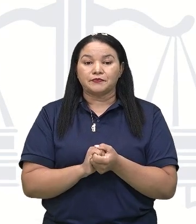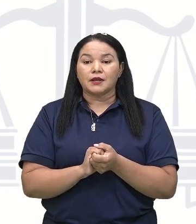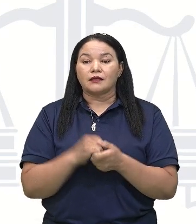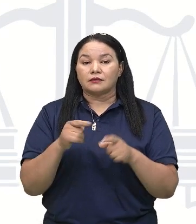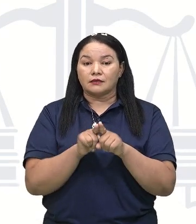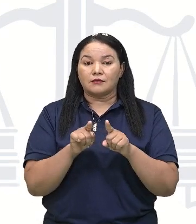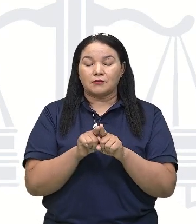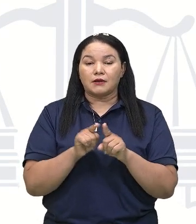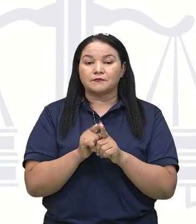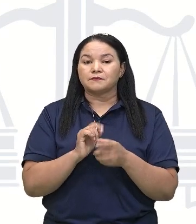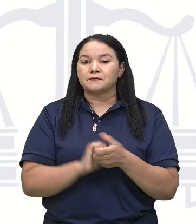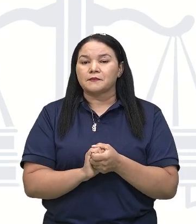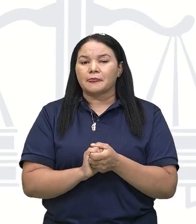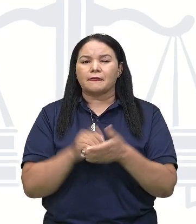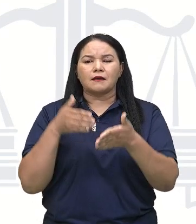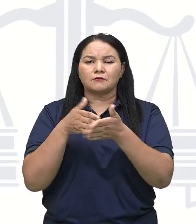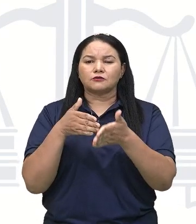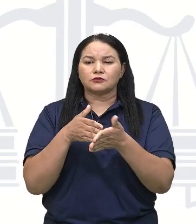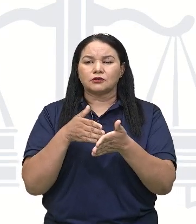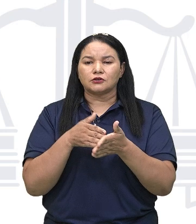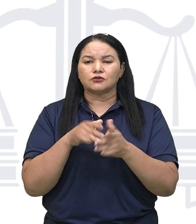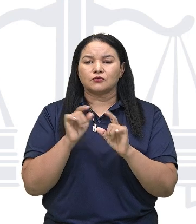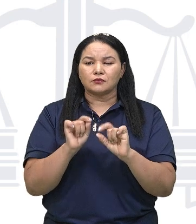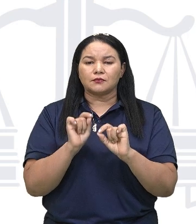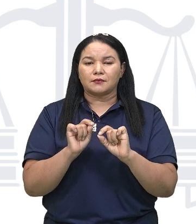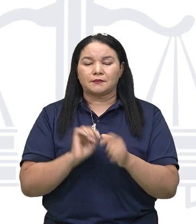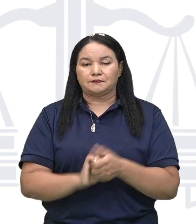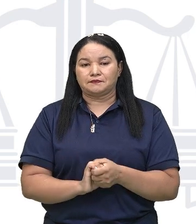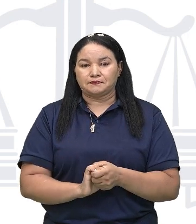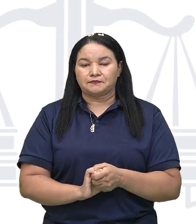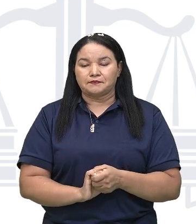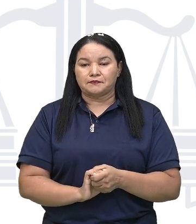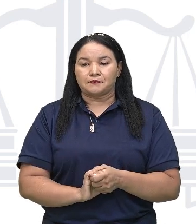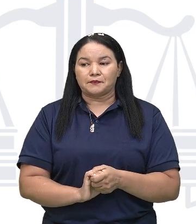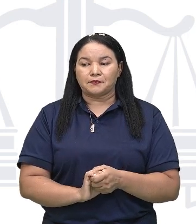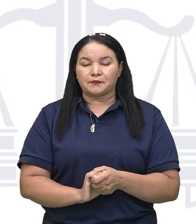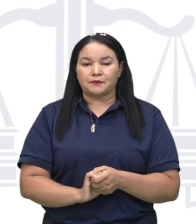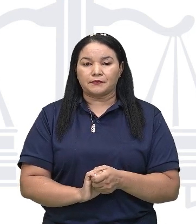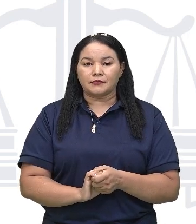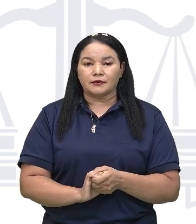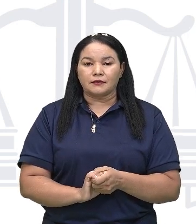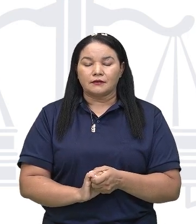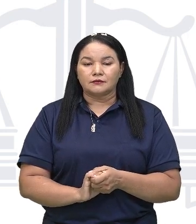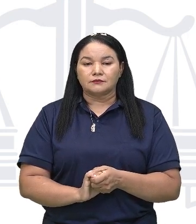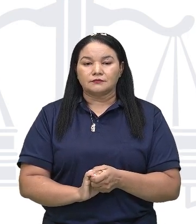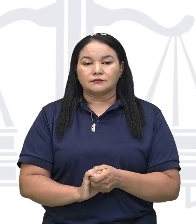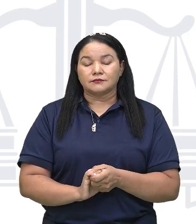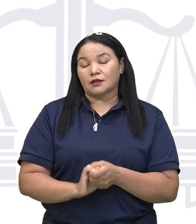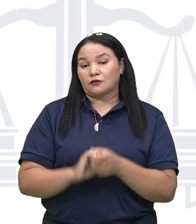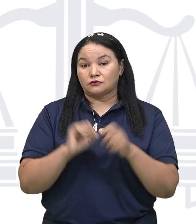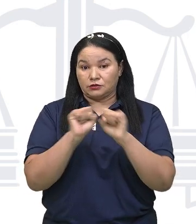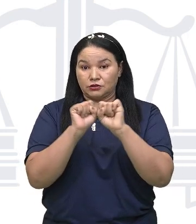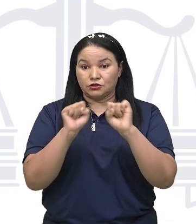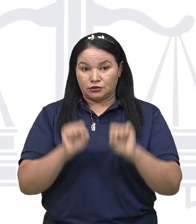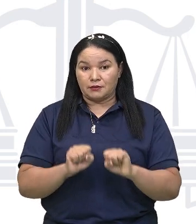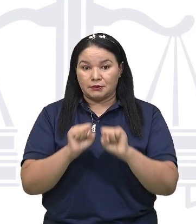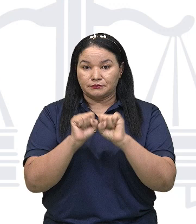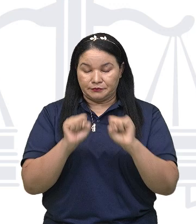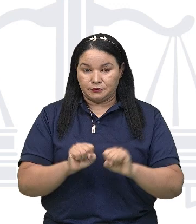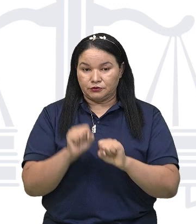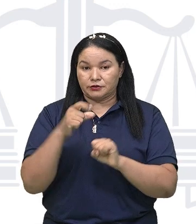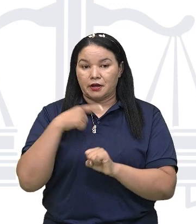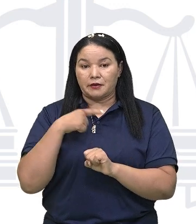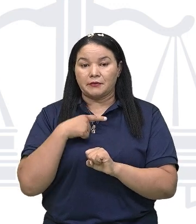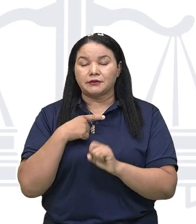O que seria esse bloqueio? Bloqueio e desbloqueio, né? Esse bloqueio, o sistema ele está programado, gente, para bloquear